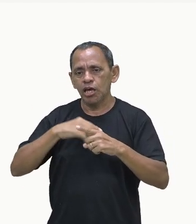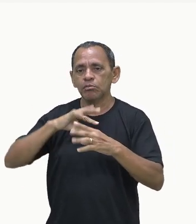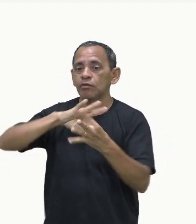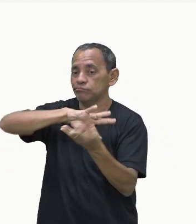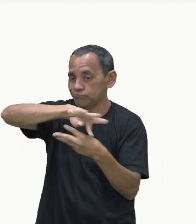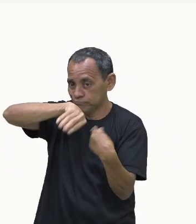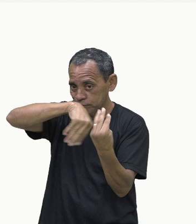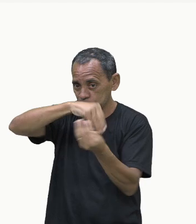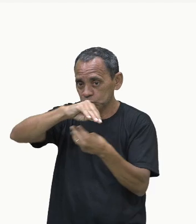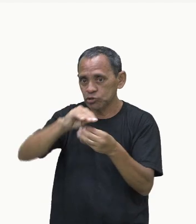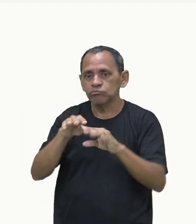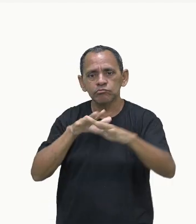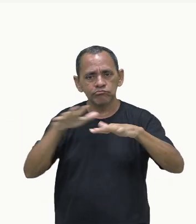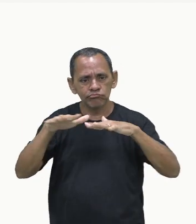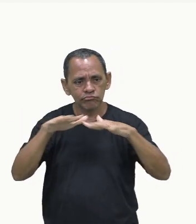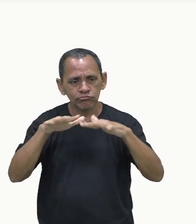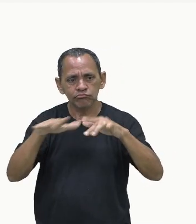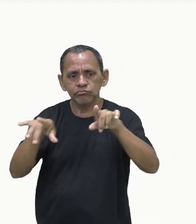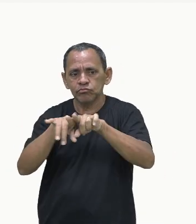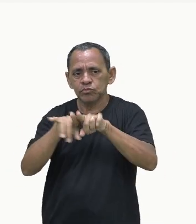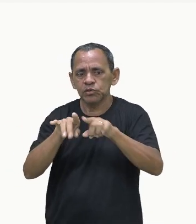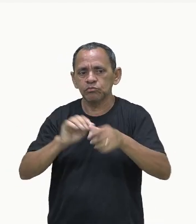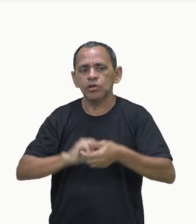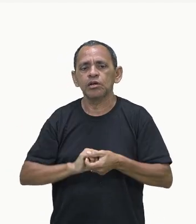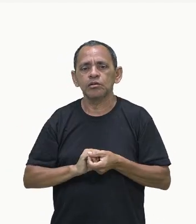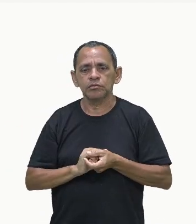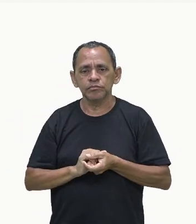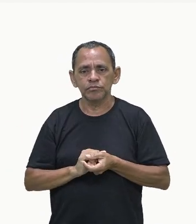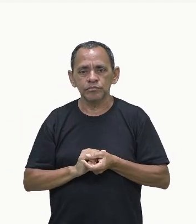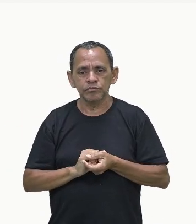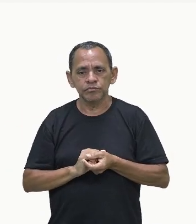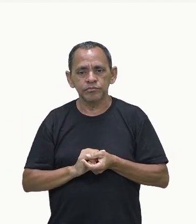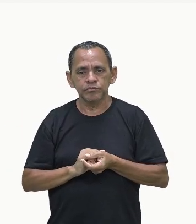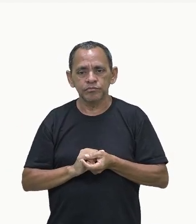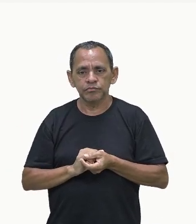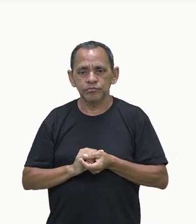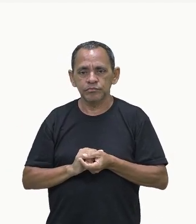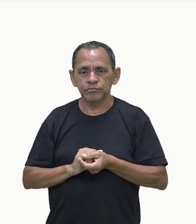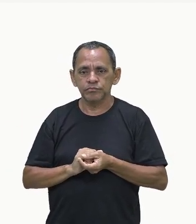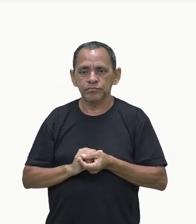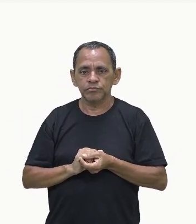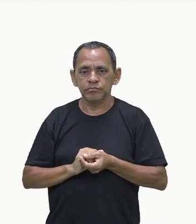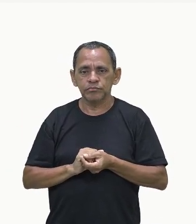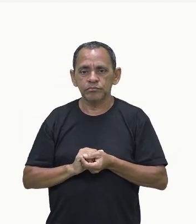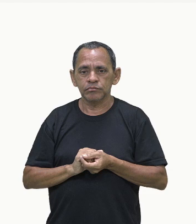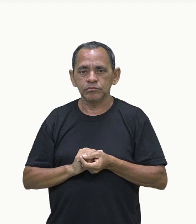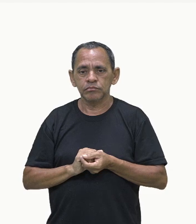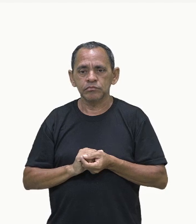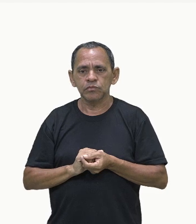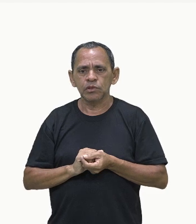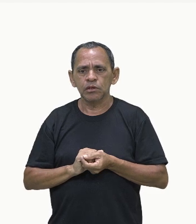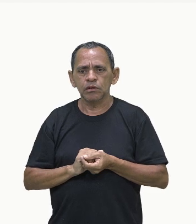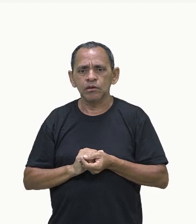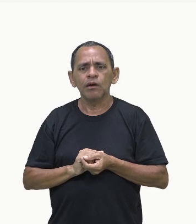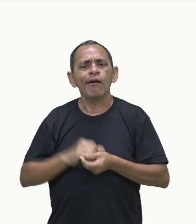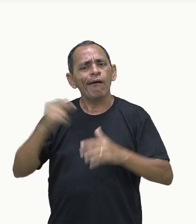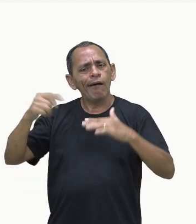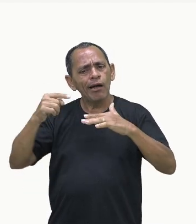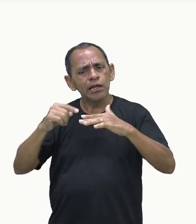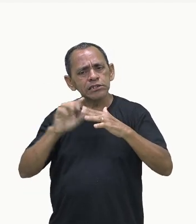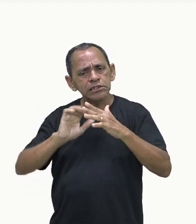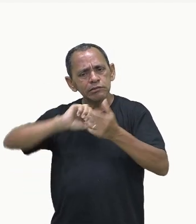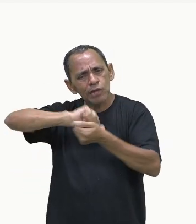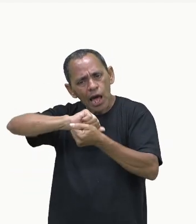movimentos, tá? Ela tem uma flexibilidade de movimentos e ela se